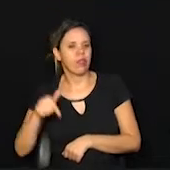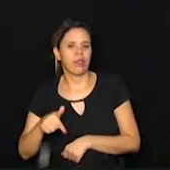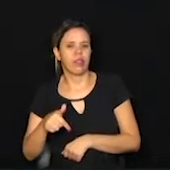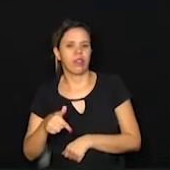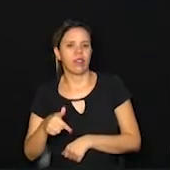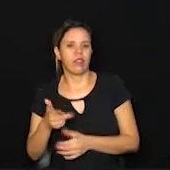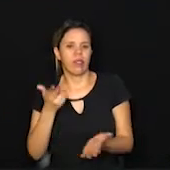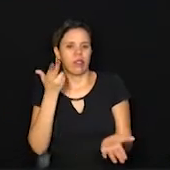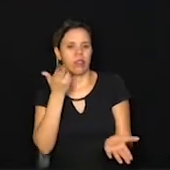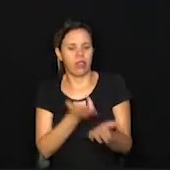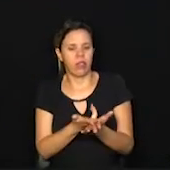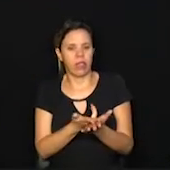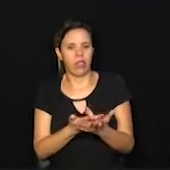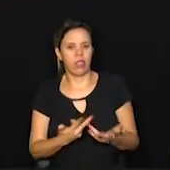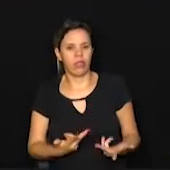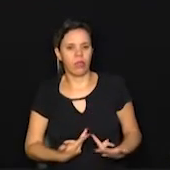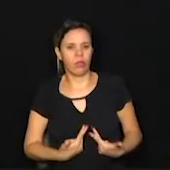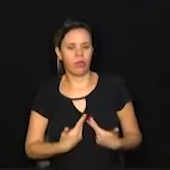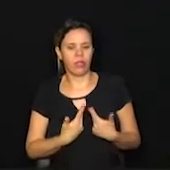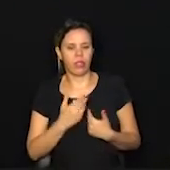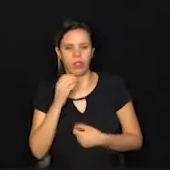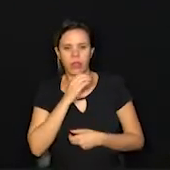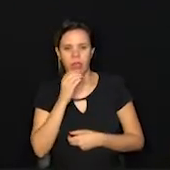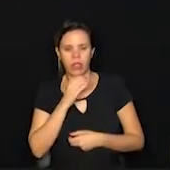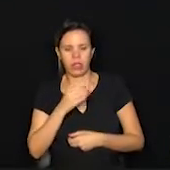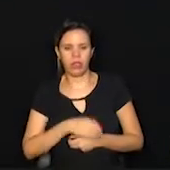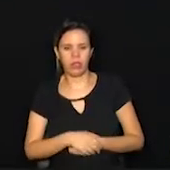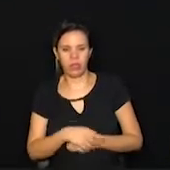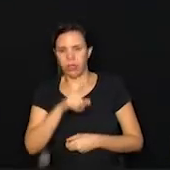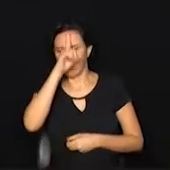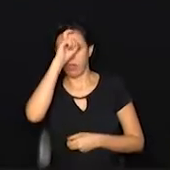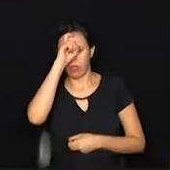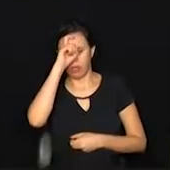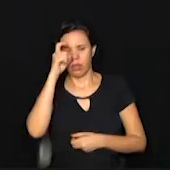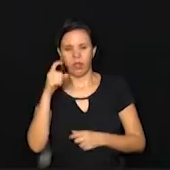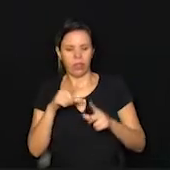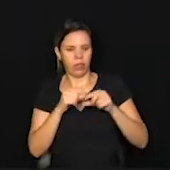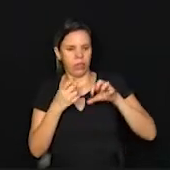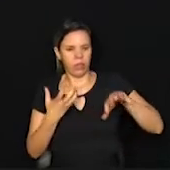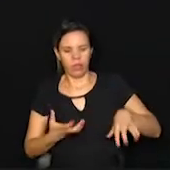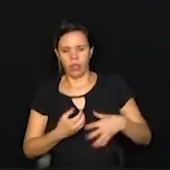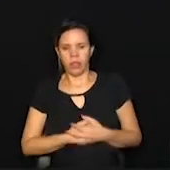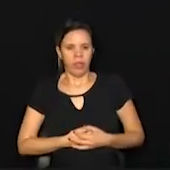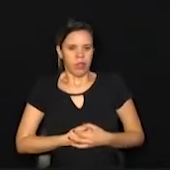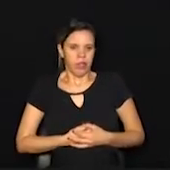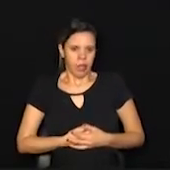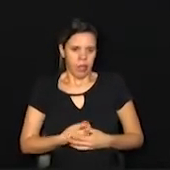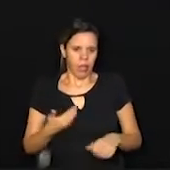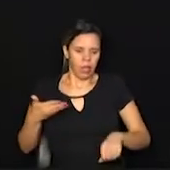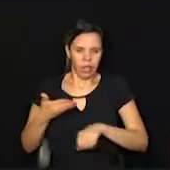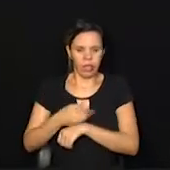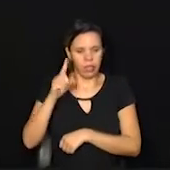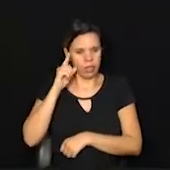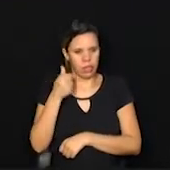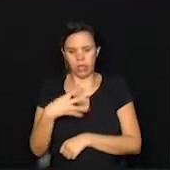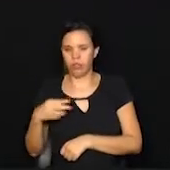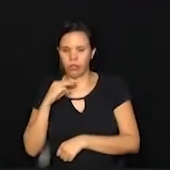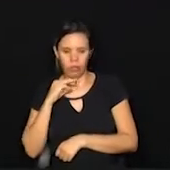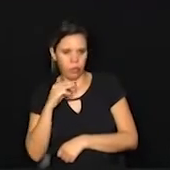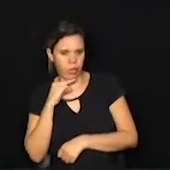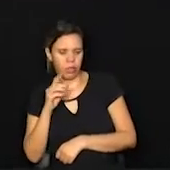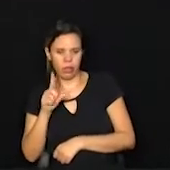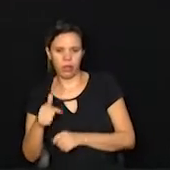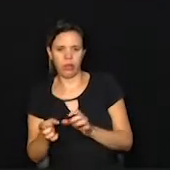internado para fazer uma operação de emergência no hospital de base em Brasília ele entrou no dia Quatorze de Março